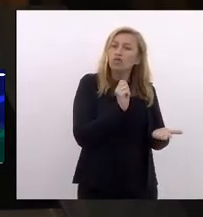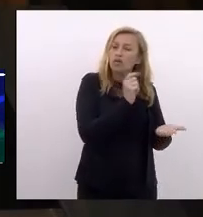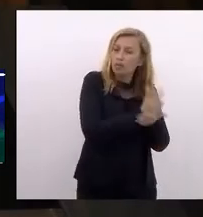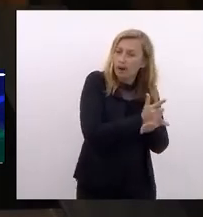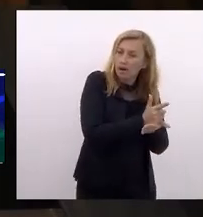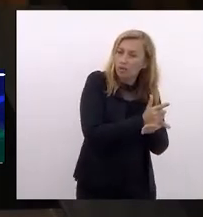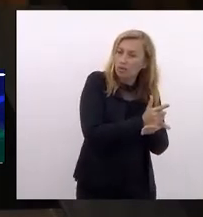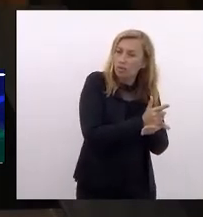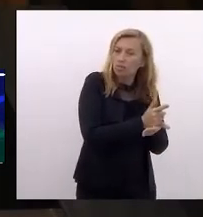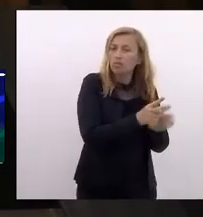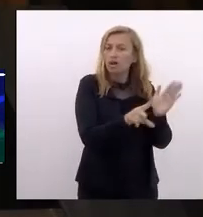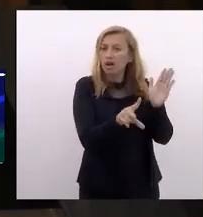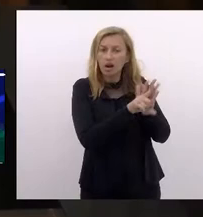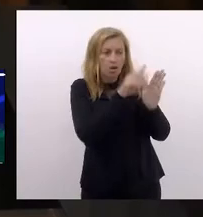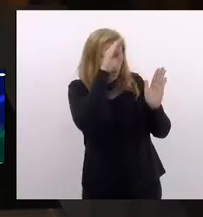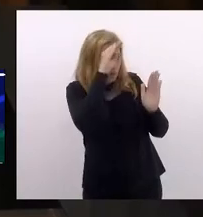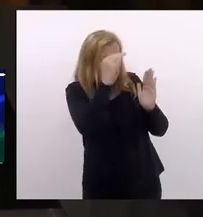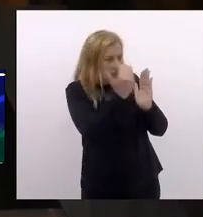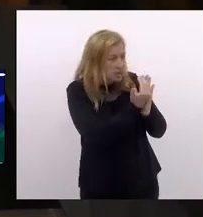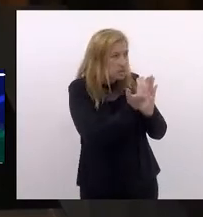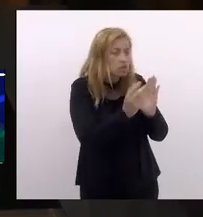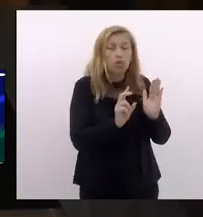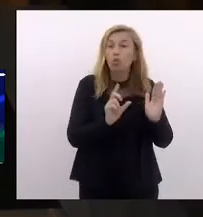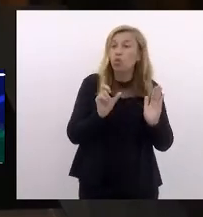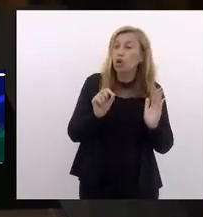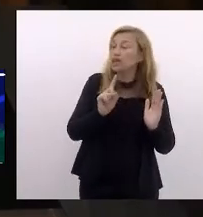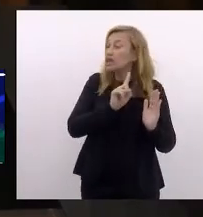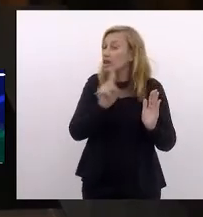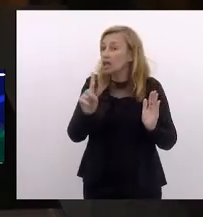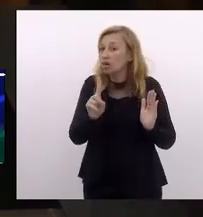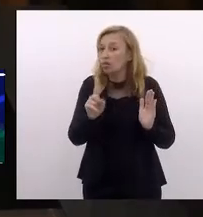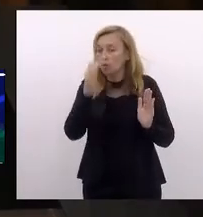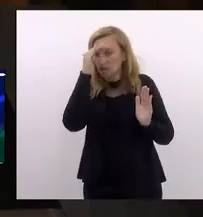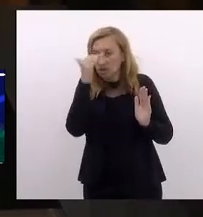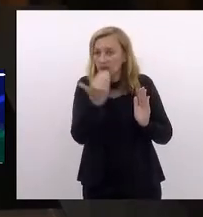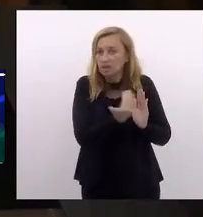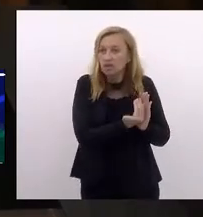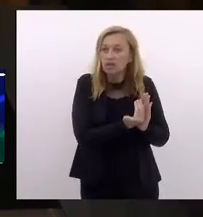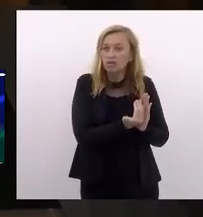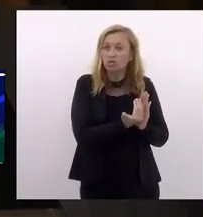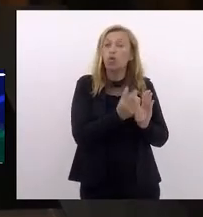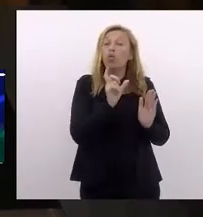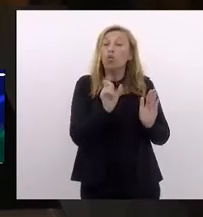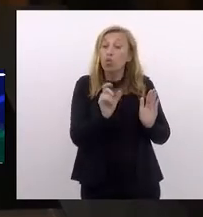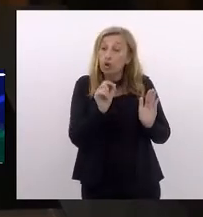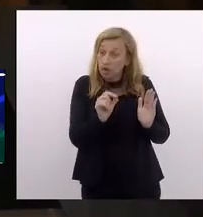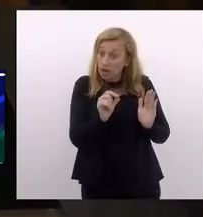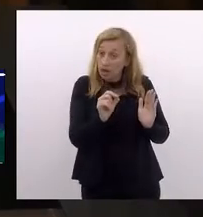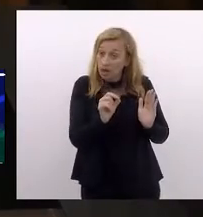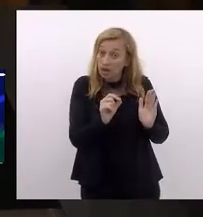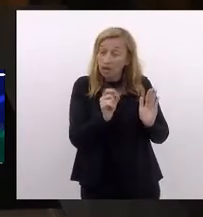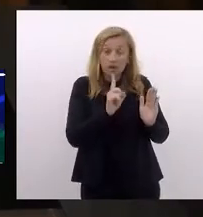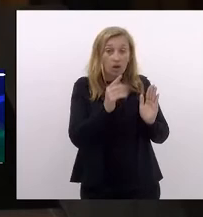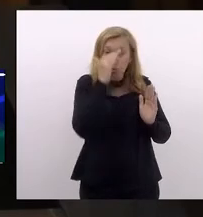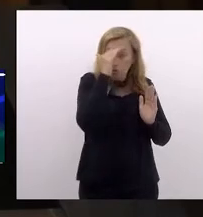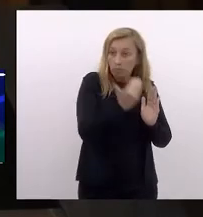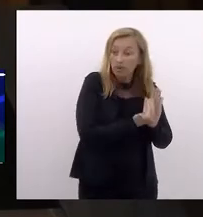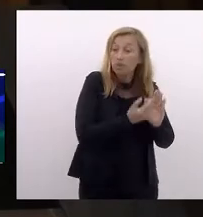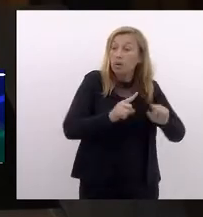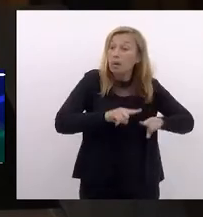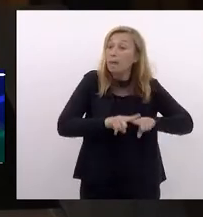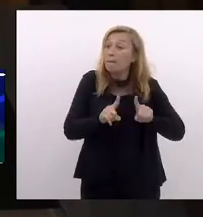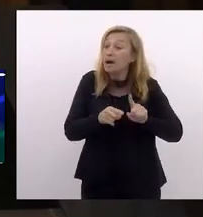da legislação o que que não foi cumprido o que não foi cumprido e foi justificado